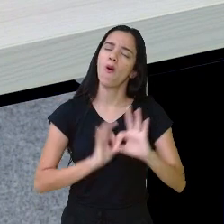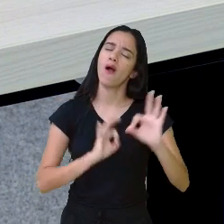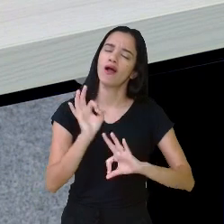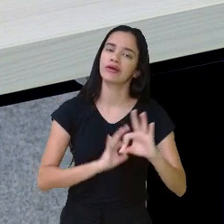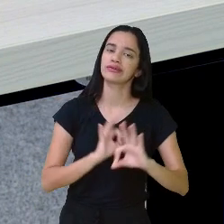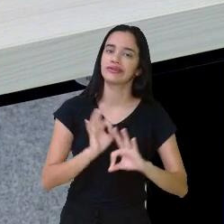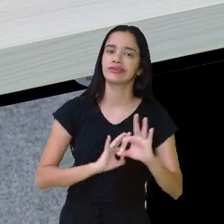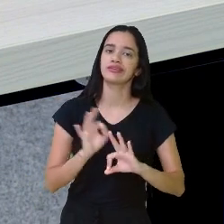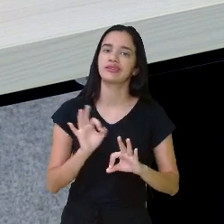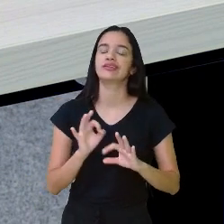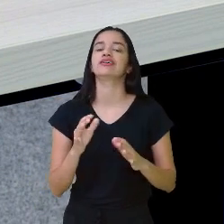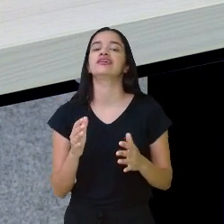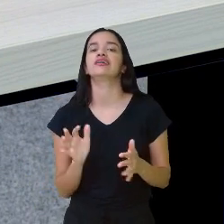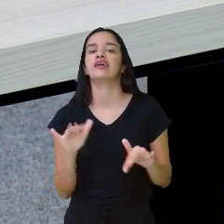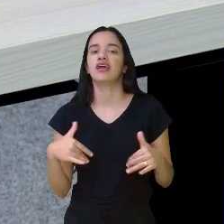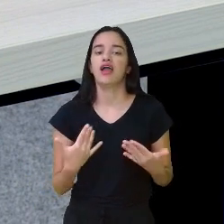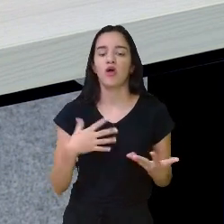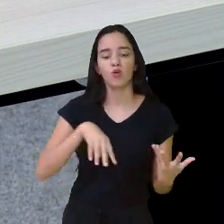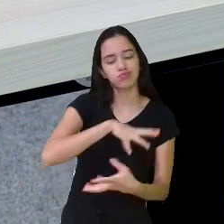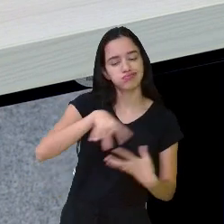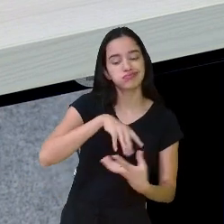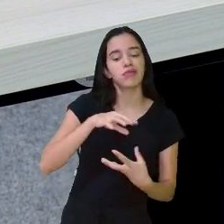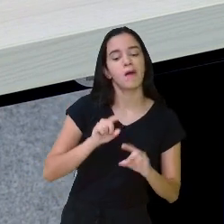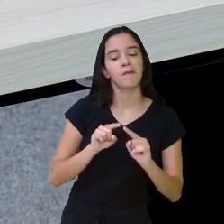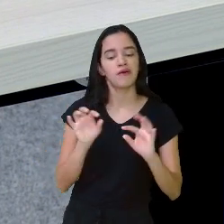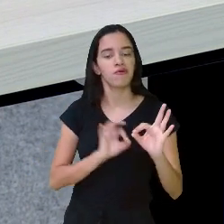baguncei. Aí eu tenho aqui, ó,